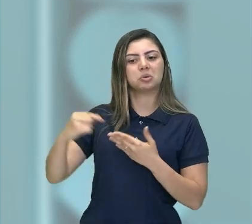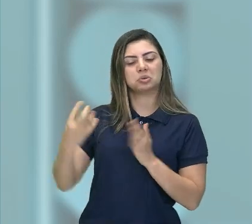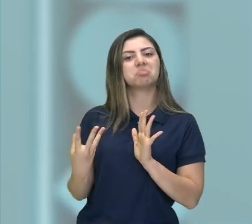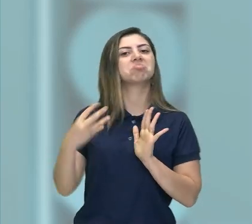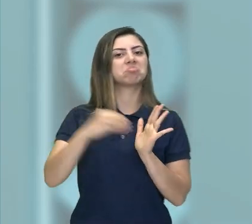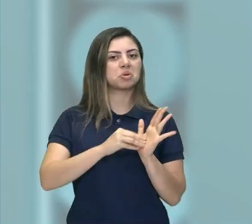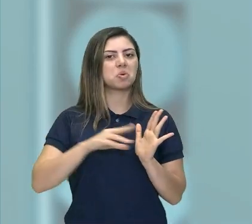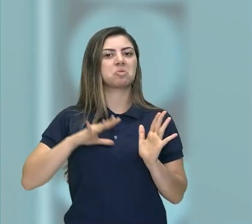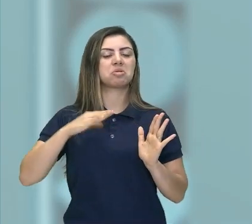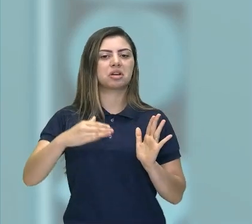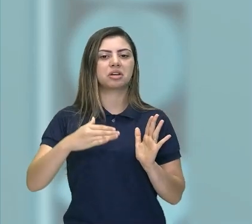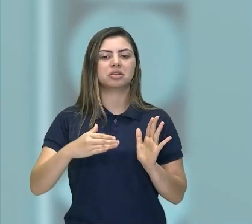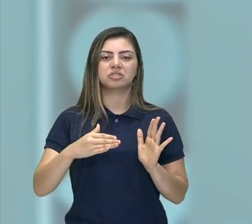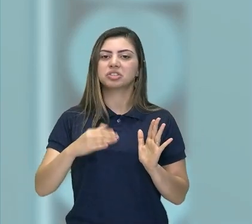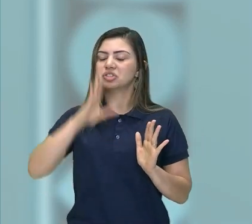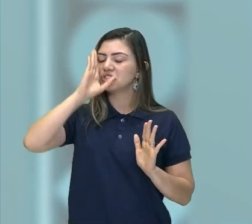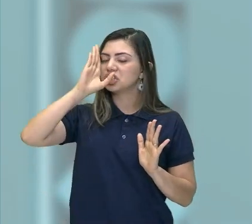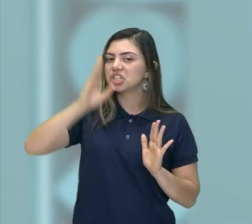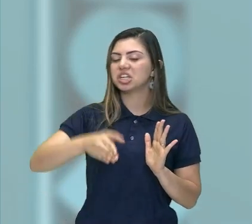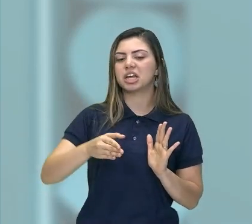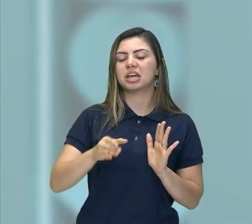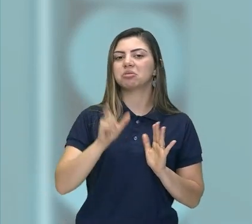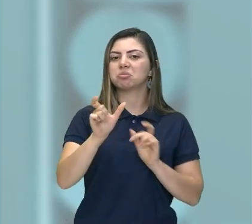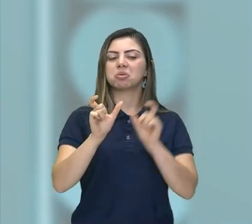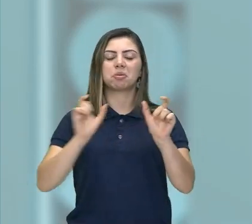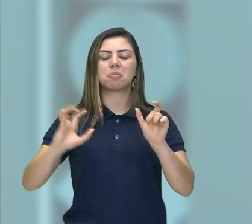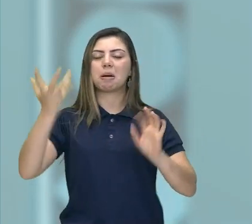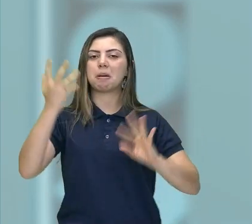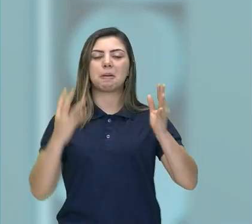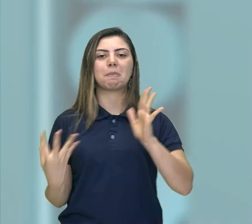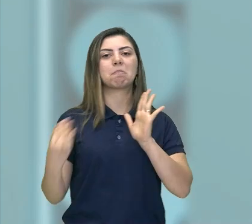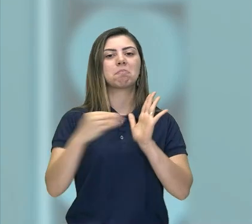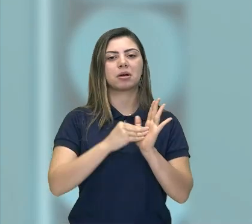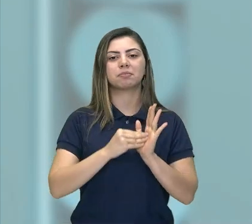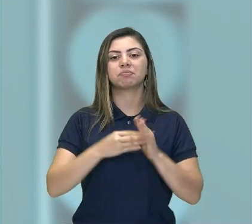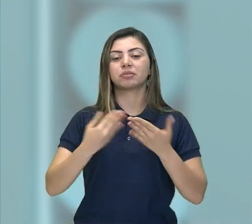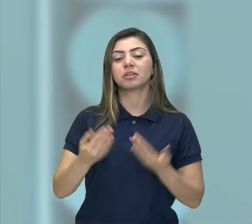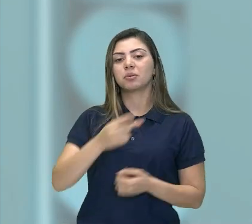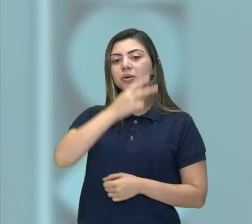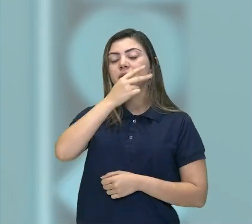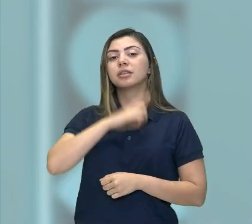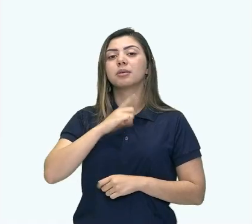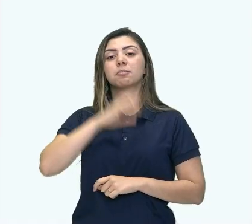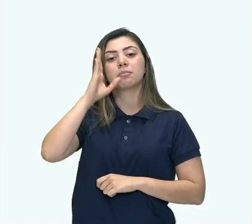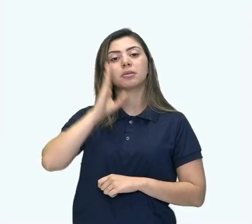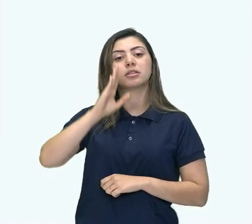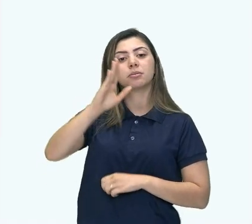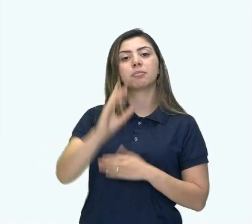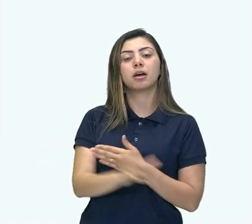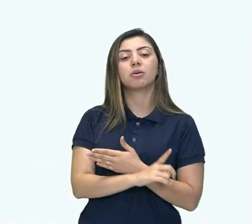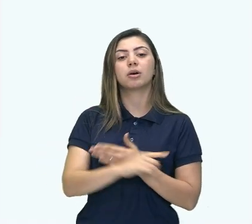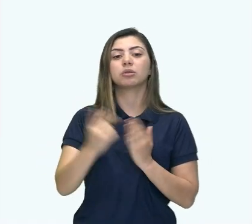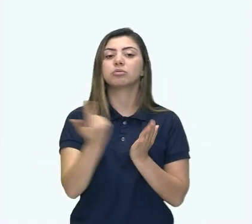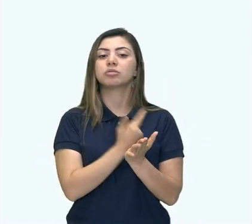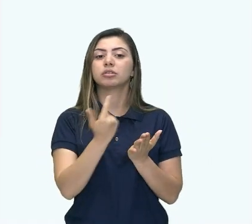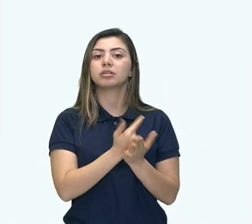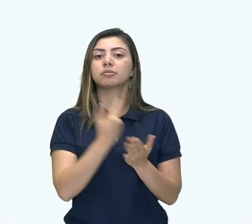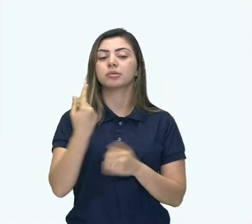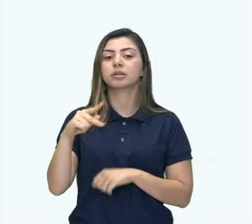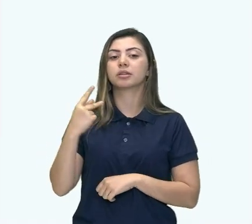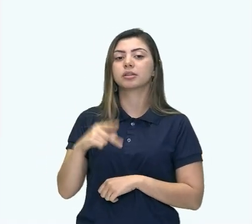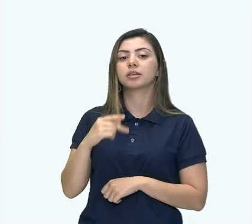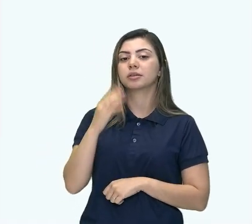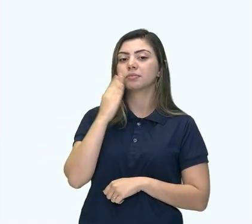algo frio, direto e objetivo. Entre as suas principais obras, observem comigo, eu tenho Os